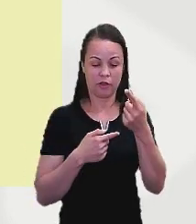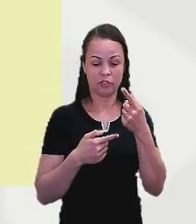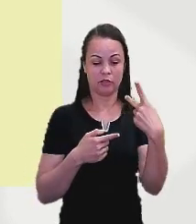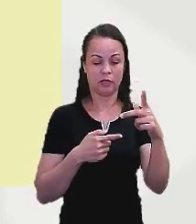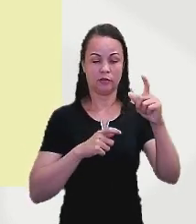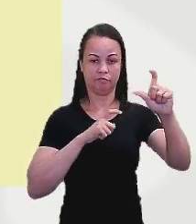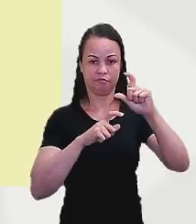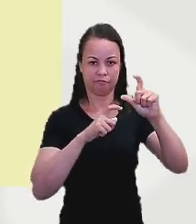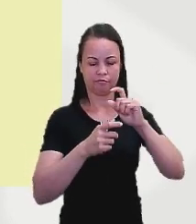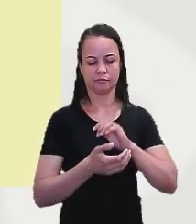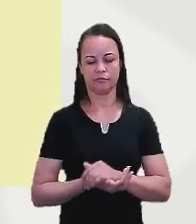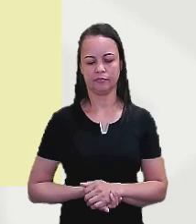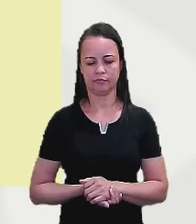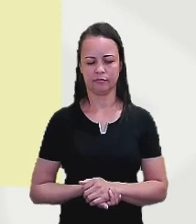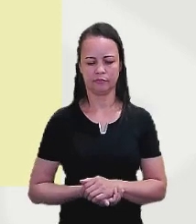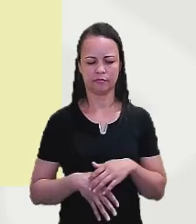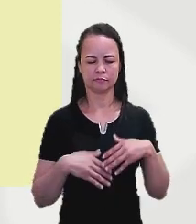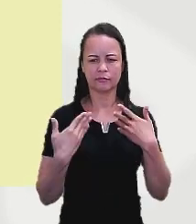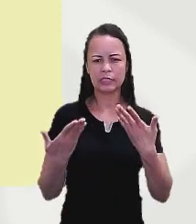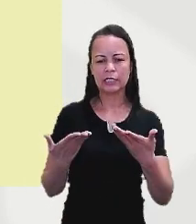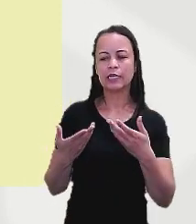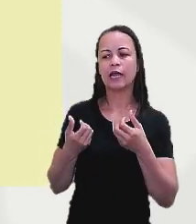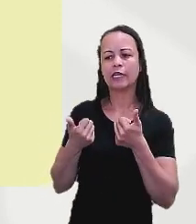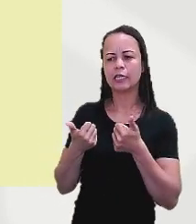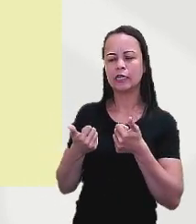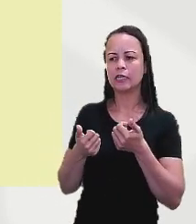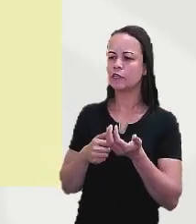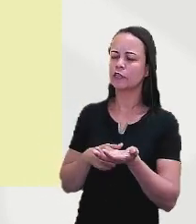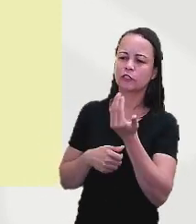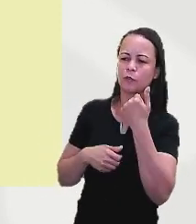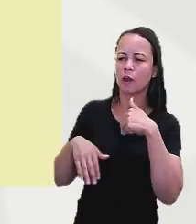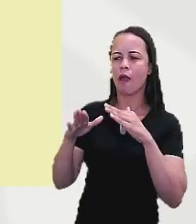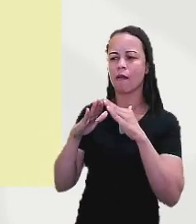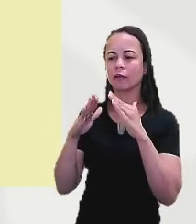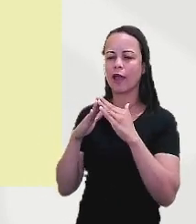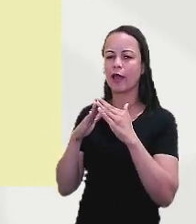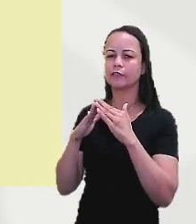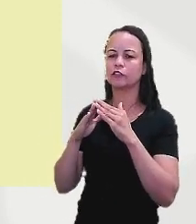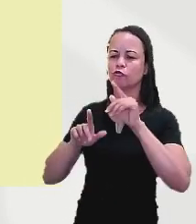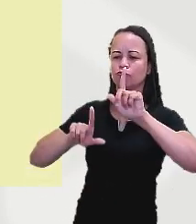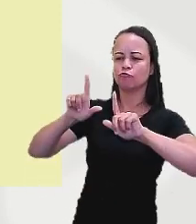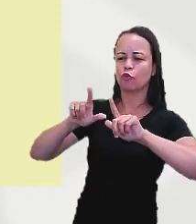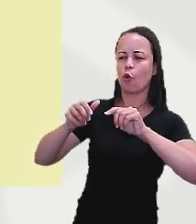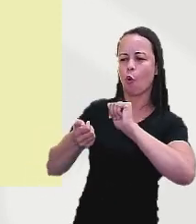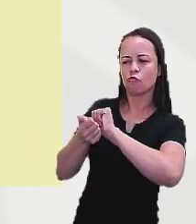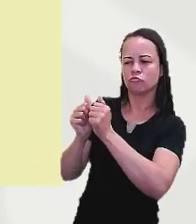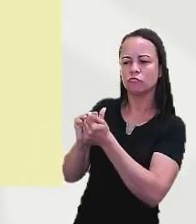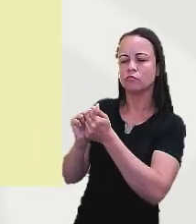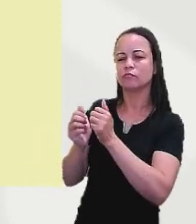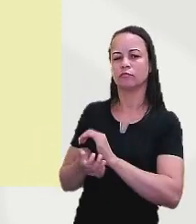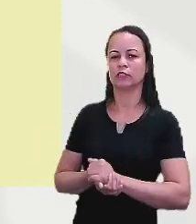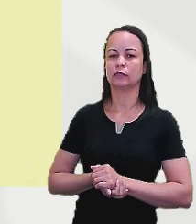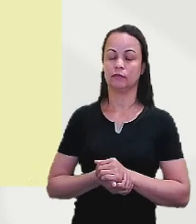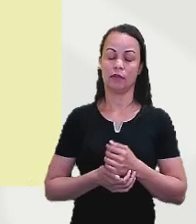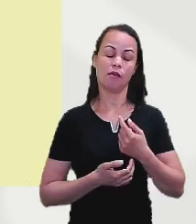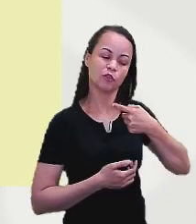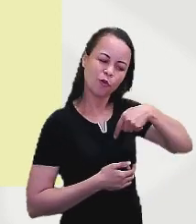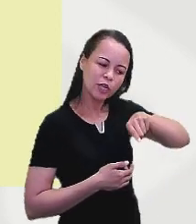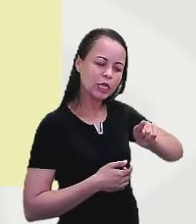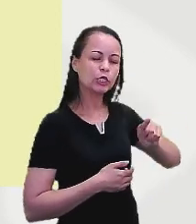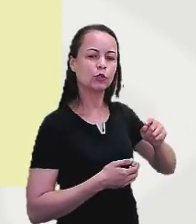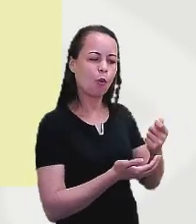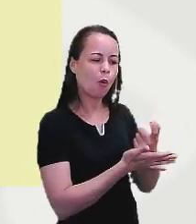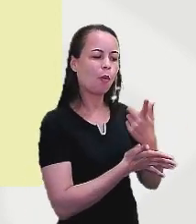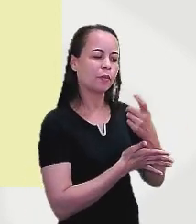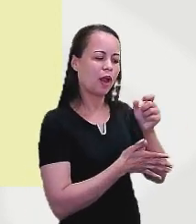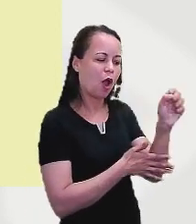tirinha. E aí, cara? Topa assistir o jogo lá em casa? Tô indo comprar umas cervejas e